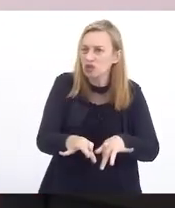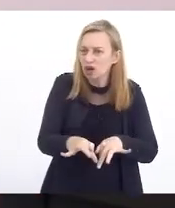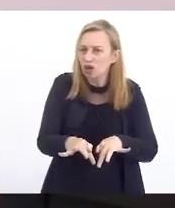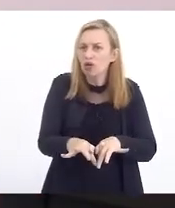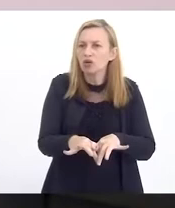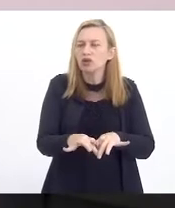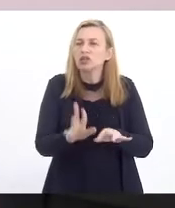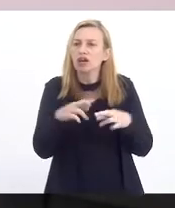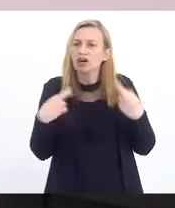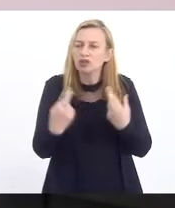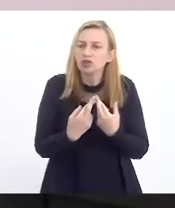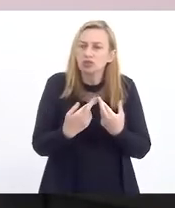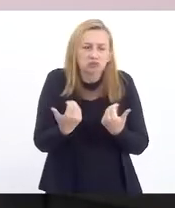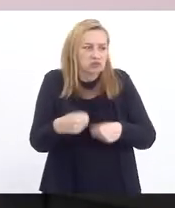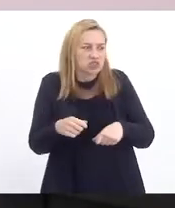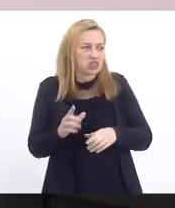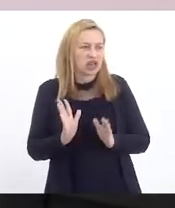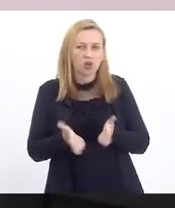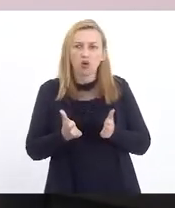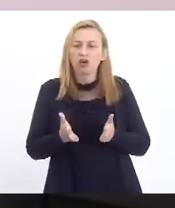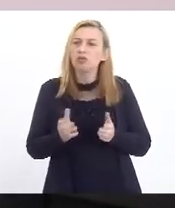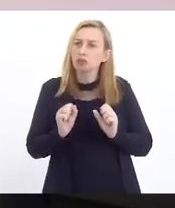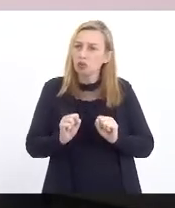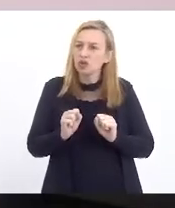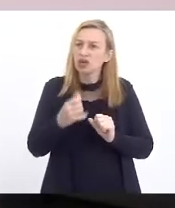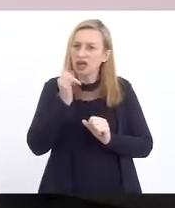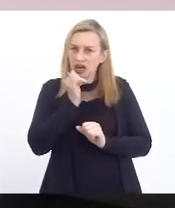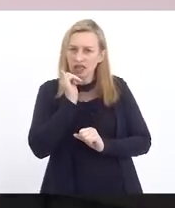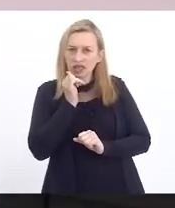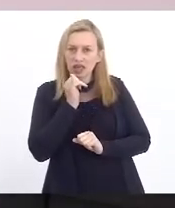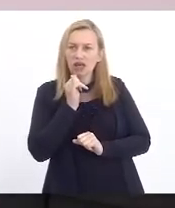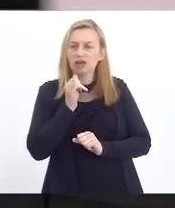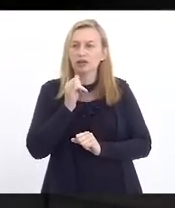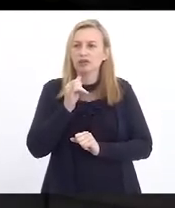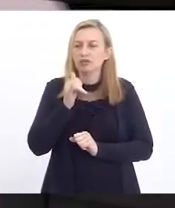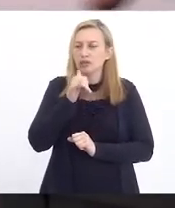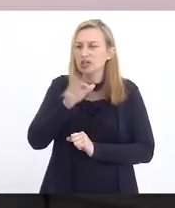da audiência, não precisa ser agora, que a gente pode relatar para a Vossa Excelência, ok?